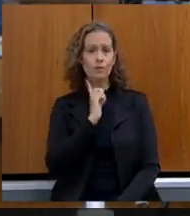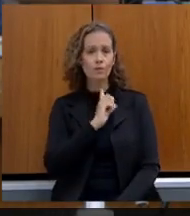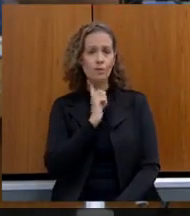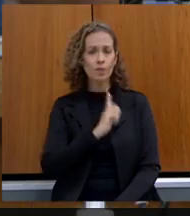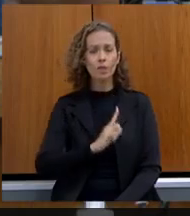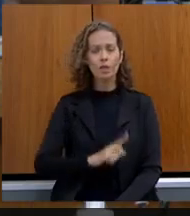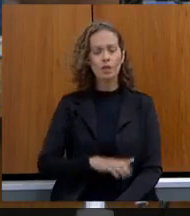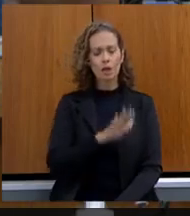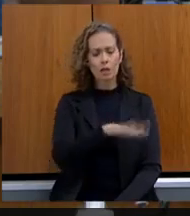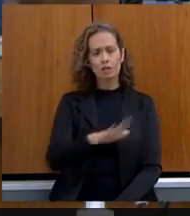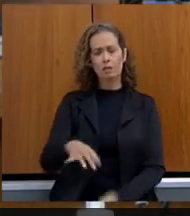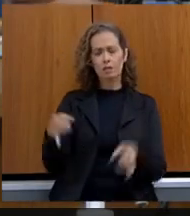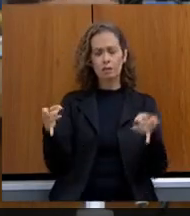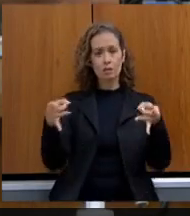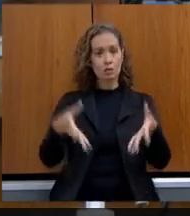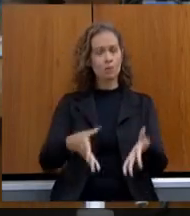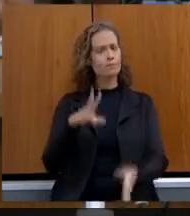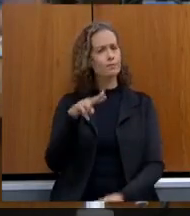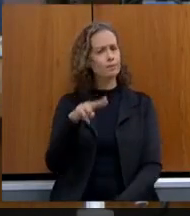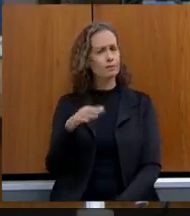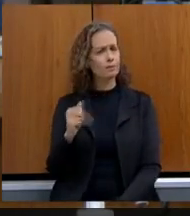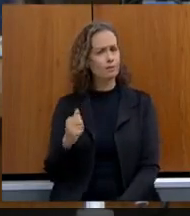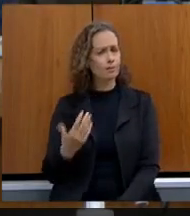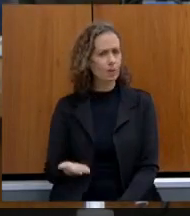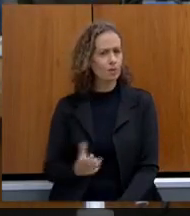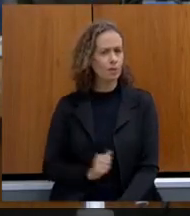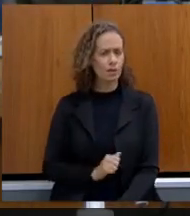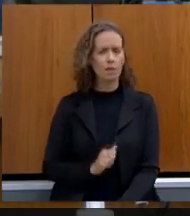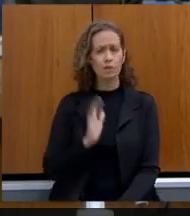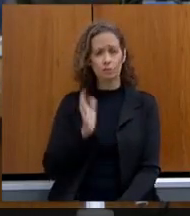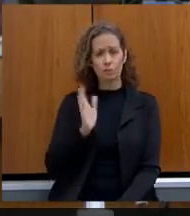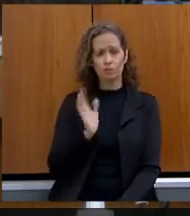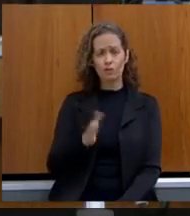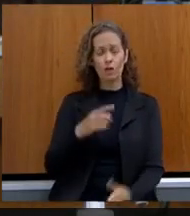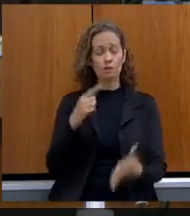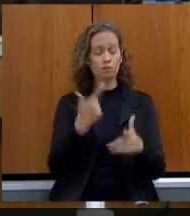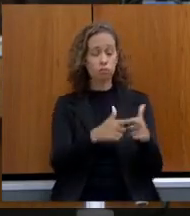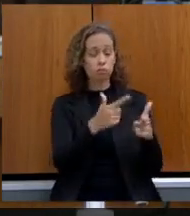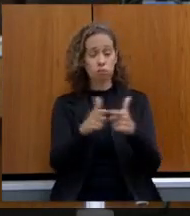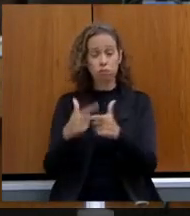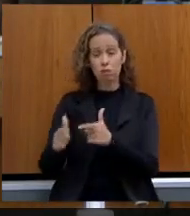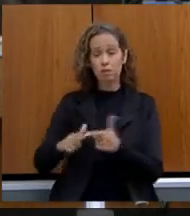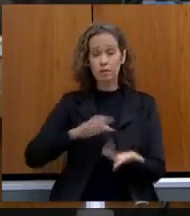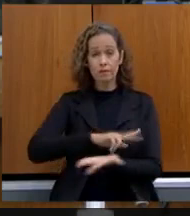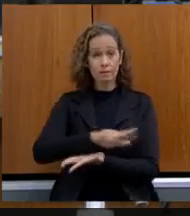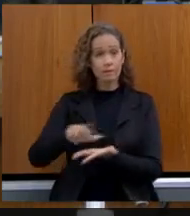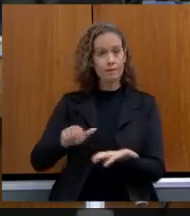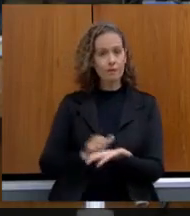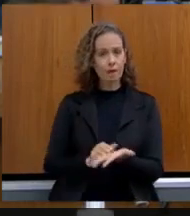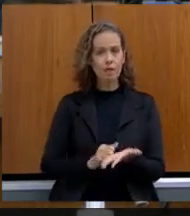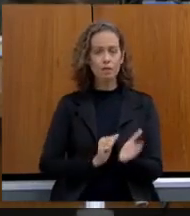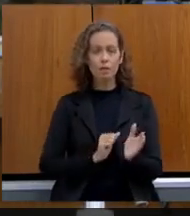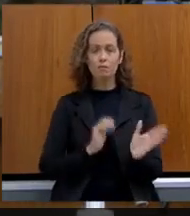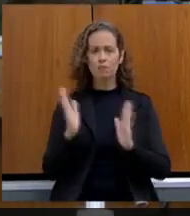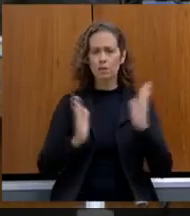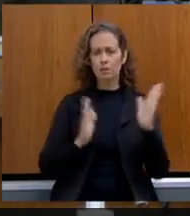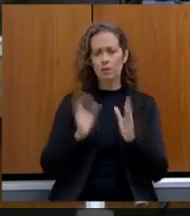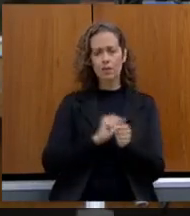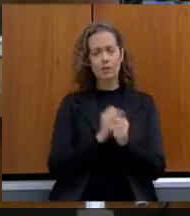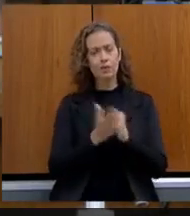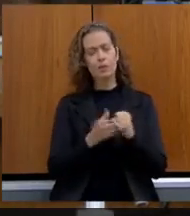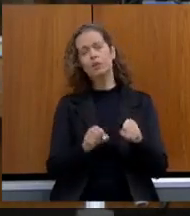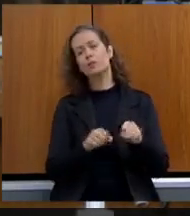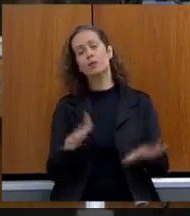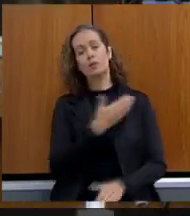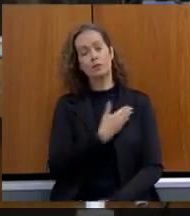das nossas crianças mesmo com todas as adversidades da pandemia o governo de Minas a Secretaria de Estado de Educação